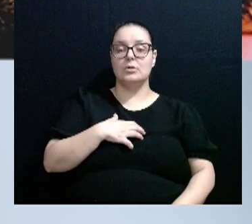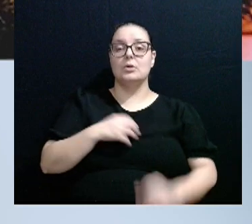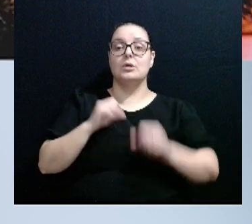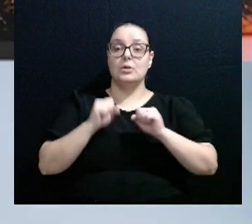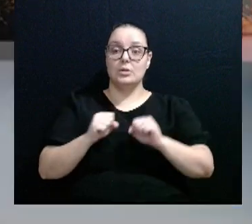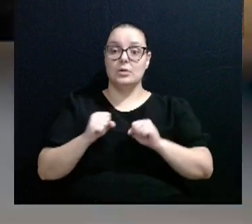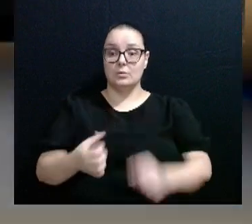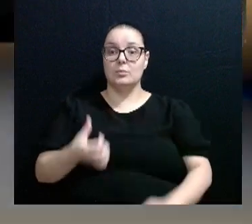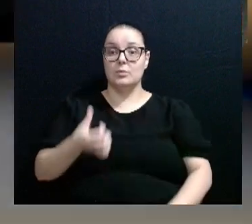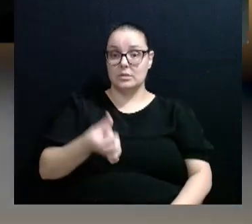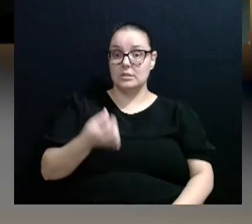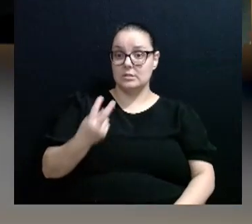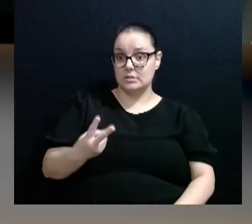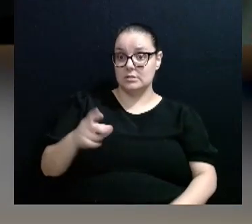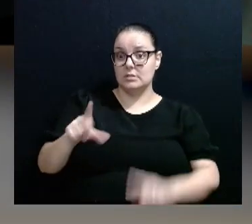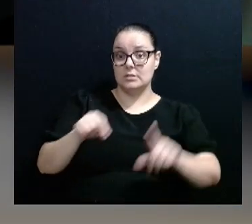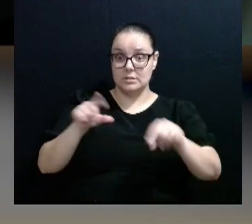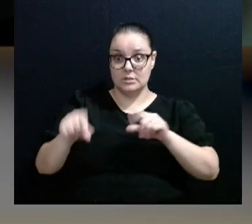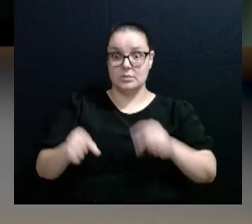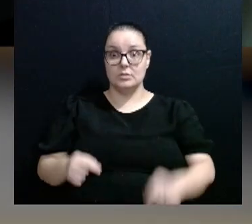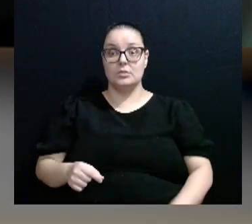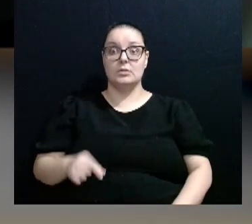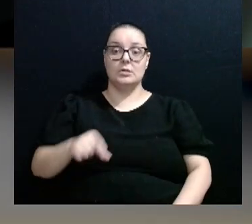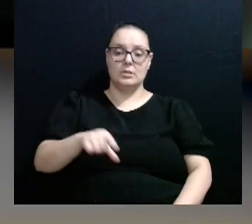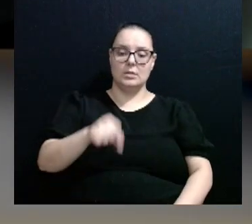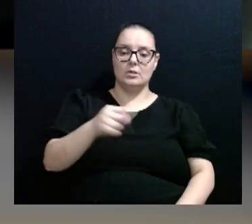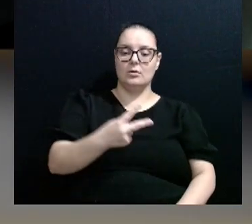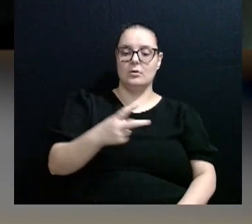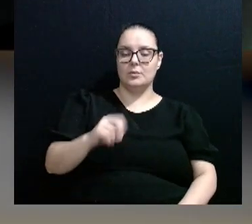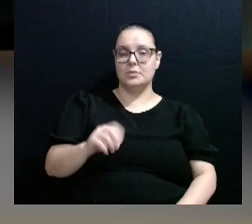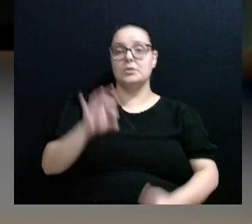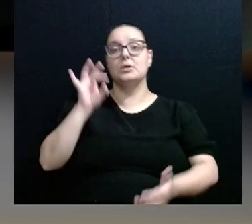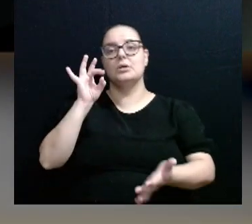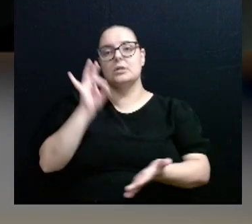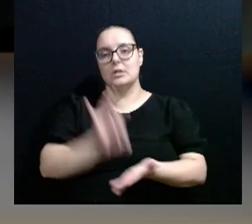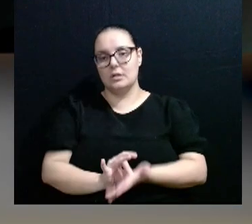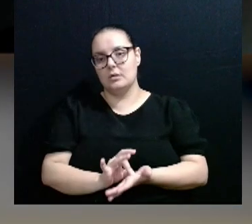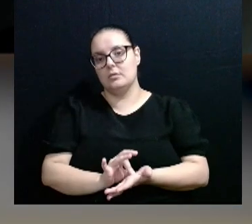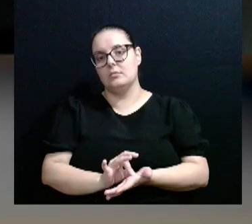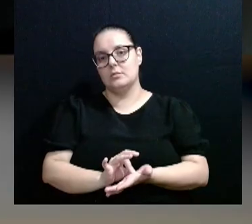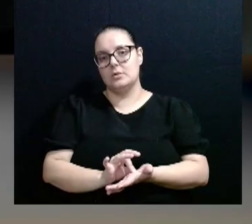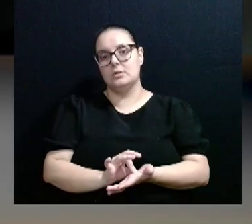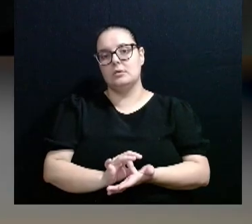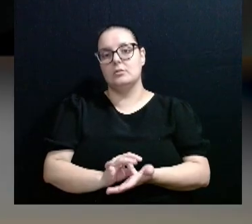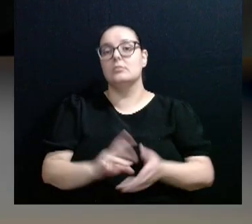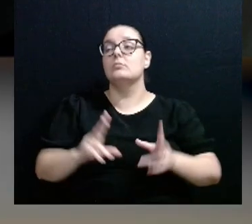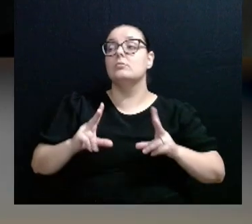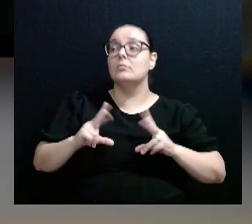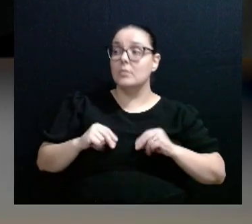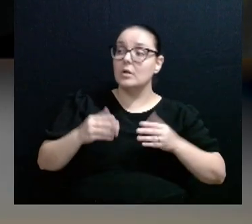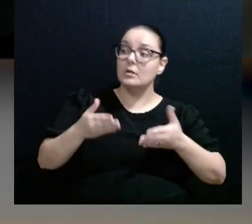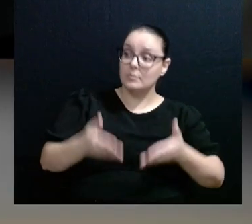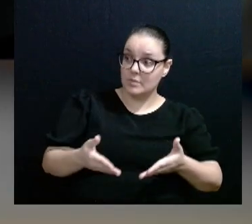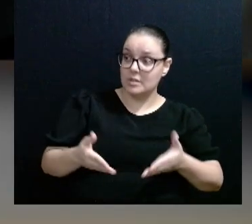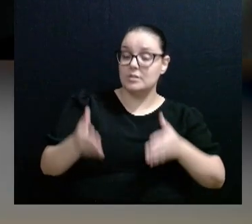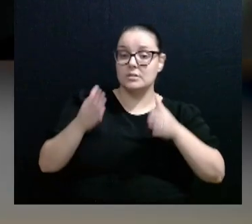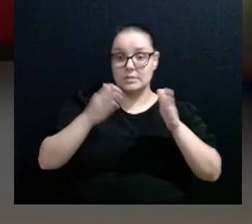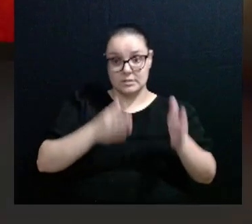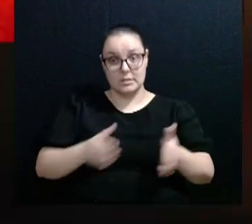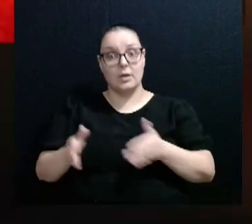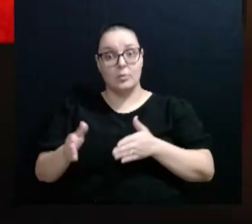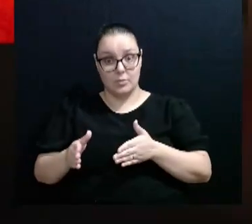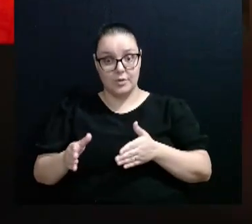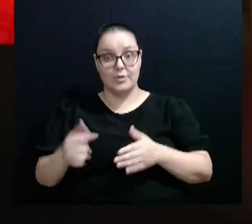62 opções, escolher as 20 que realmente estariam merecendo estar aqui nessa programação. A gente adoraria ter